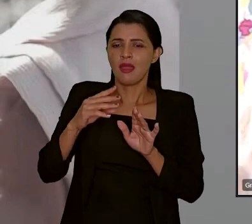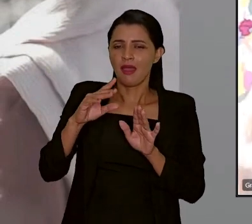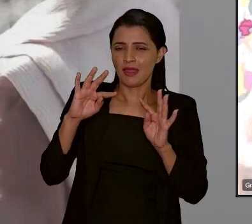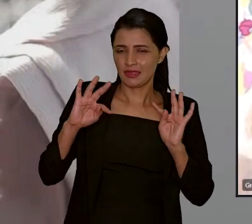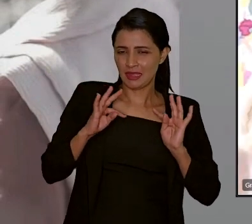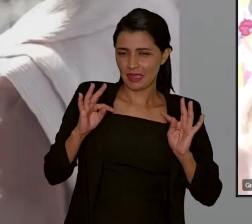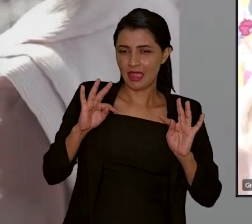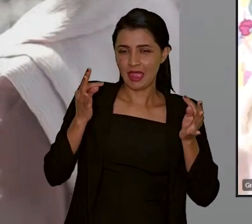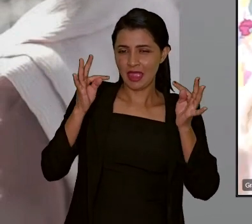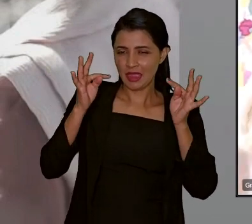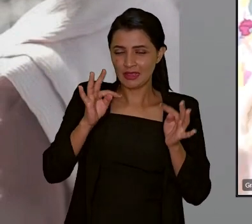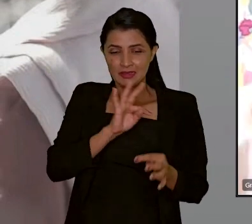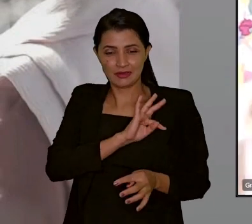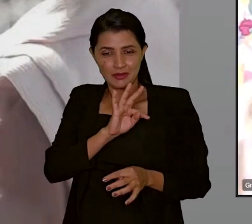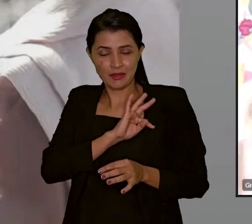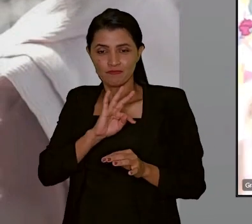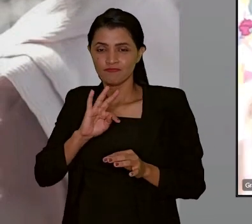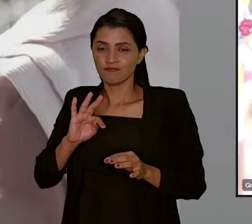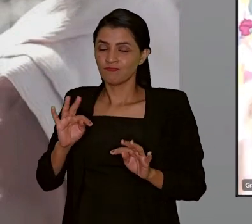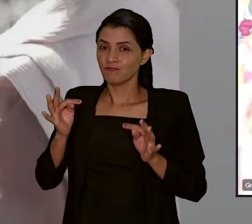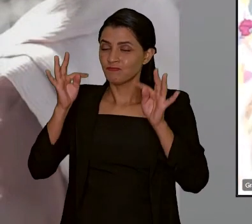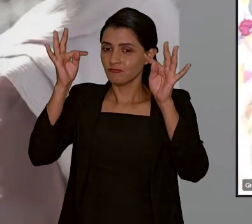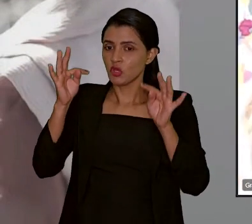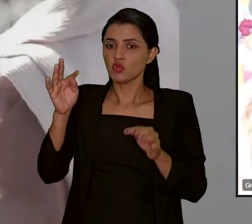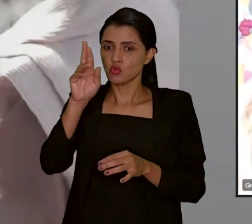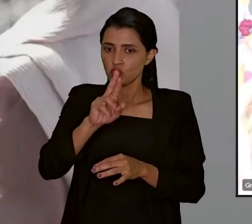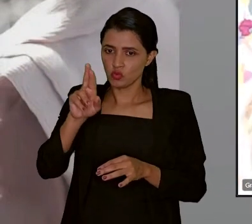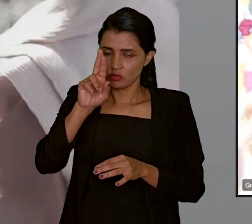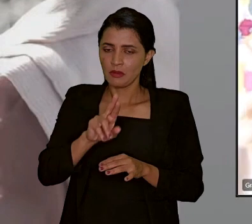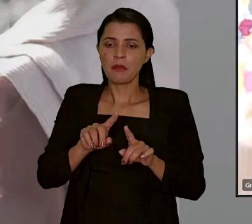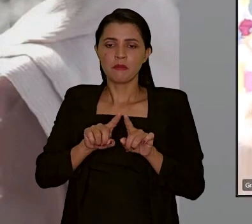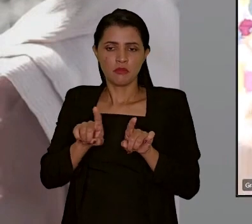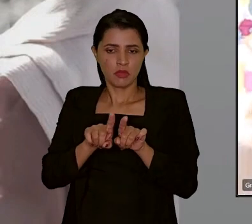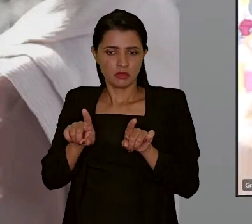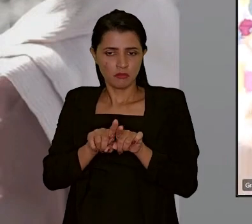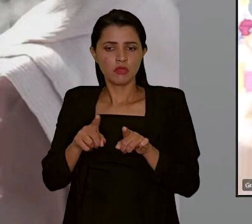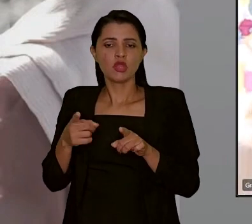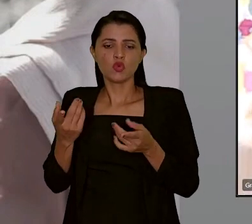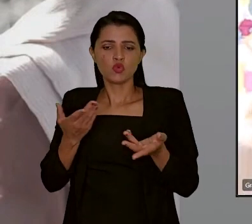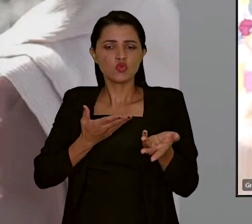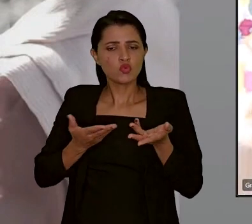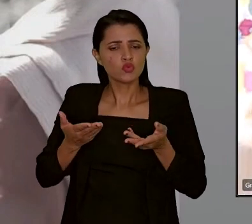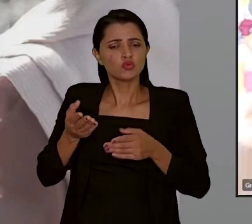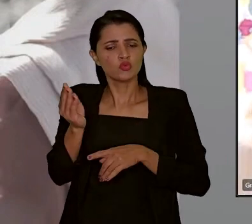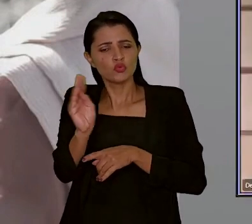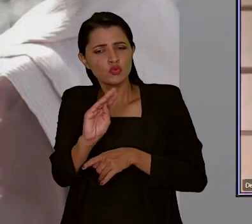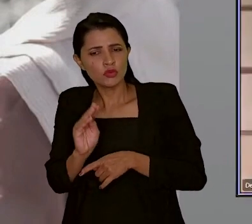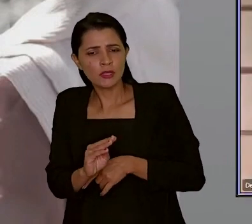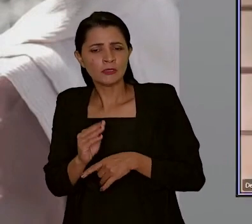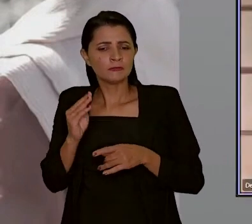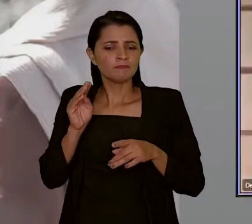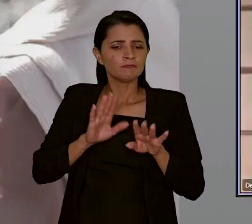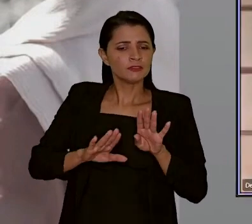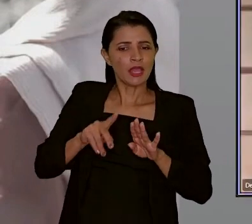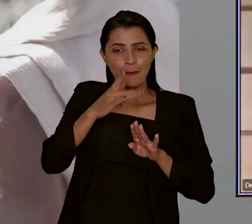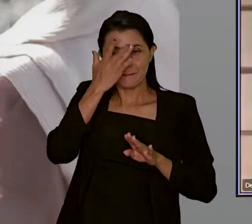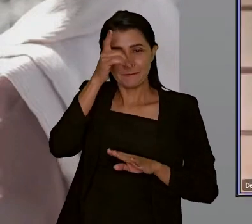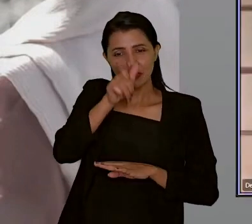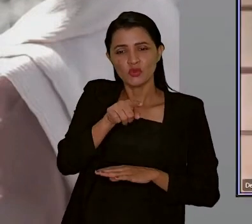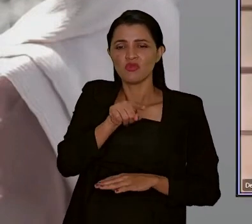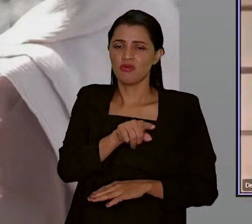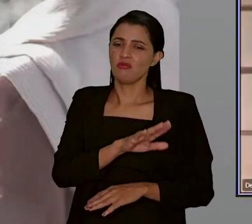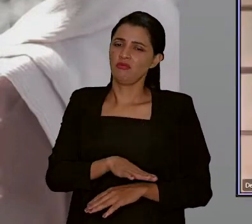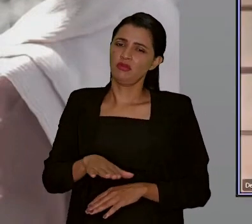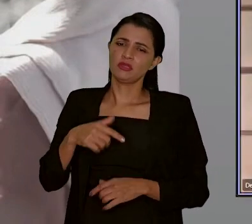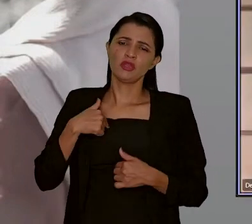autocomposição, mas também com o cuidado com a pessoa que é aquela criança. Então, fico muito feliz e parabenizo